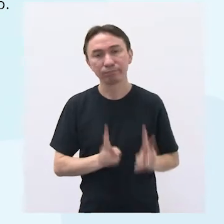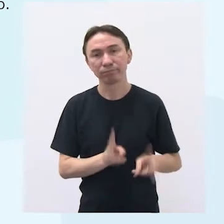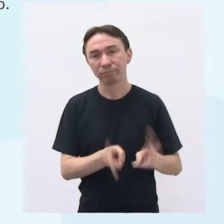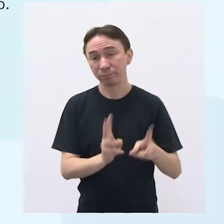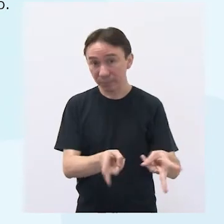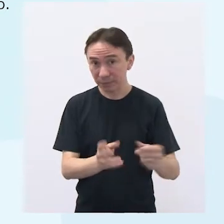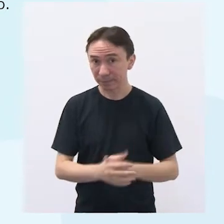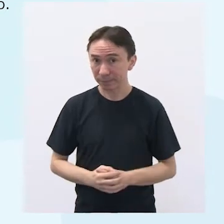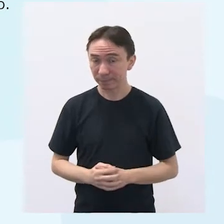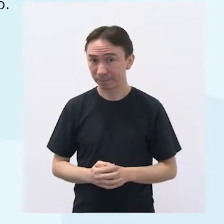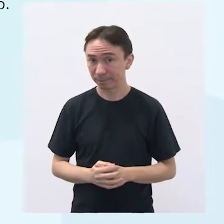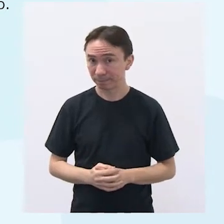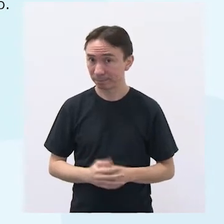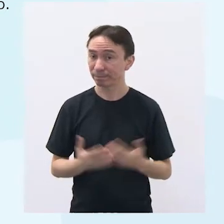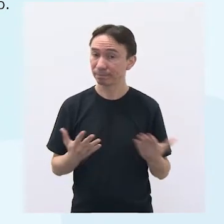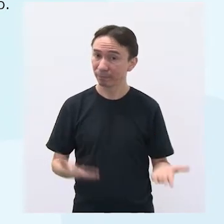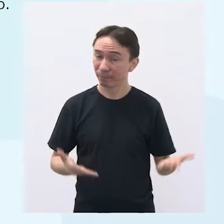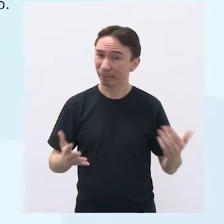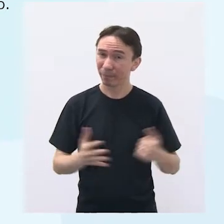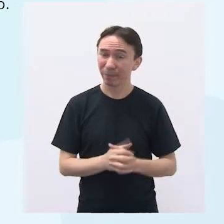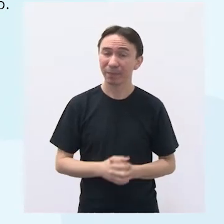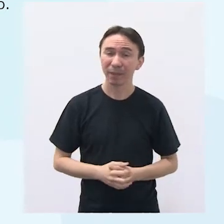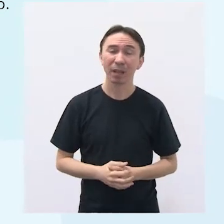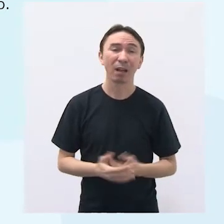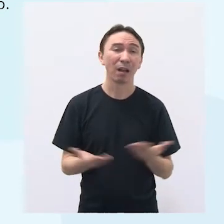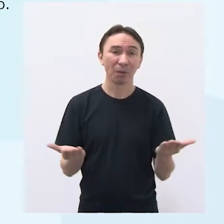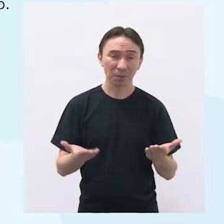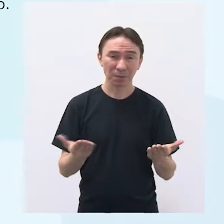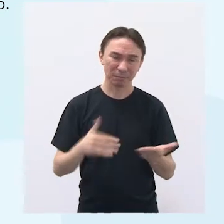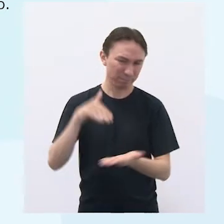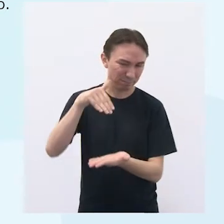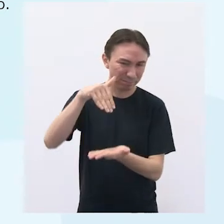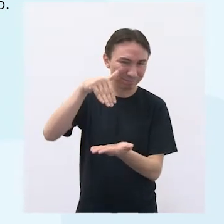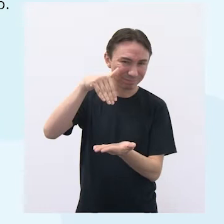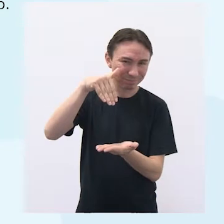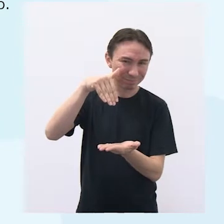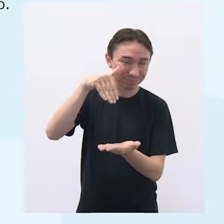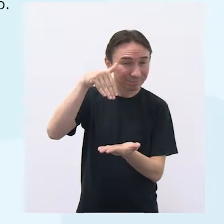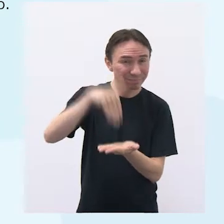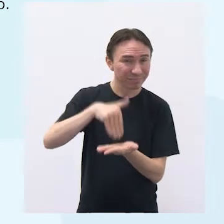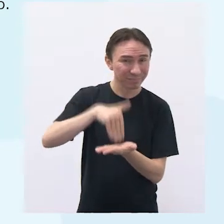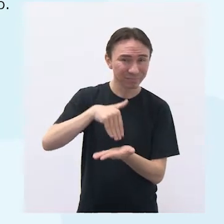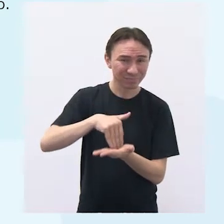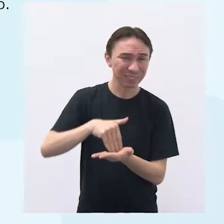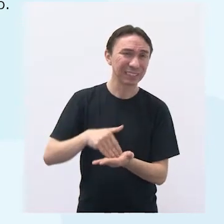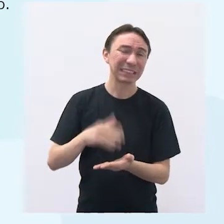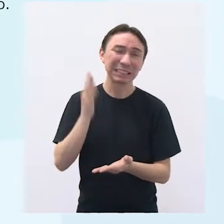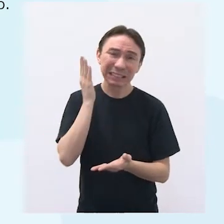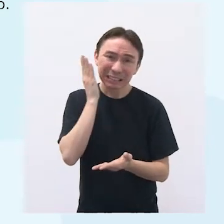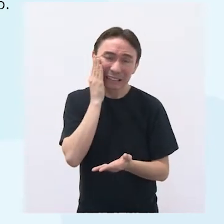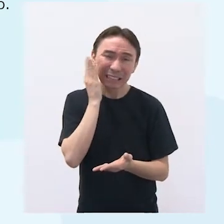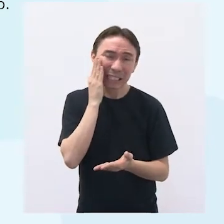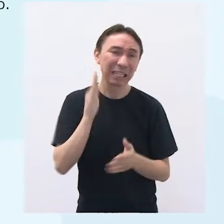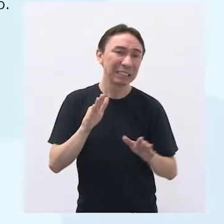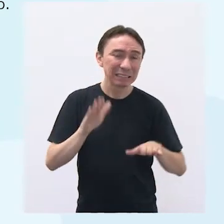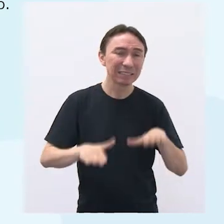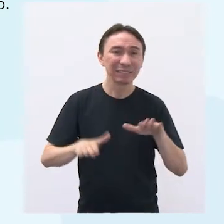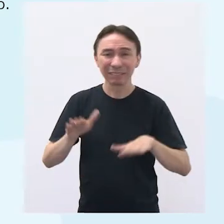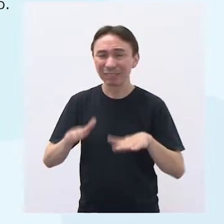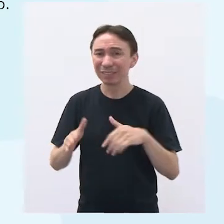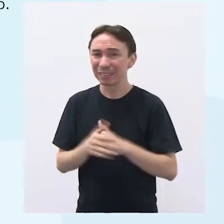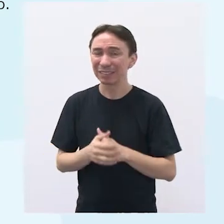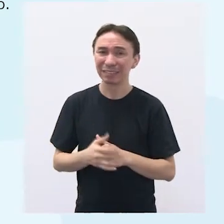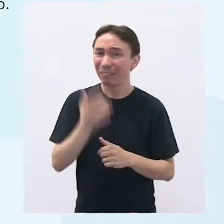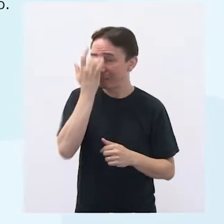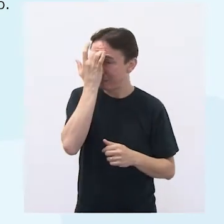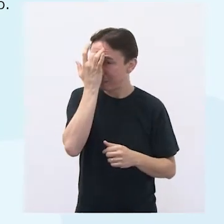Então, e aí, assim, finalizando, eu sei que às vezes é uma aproximação